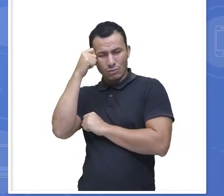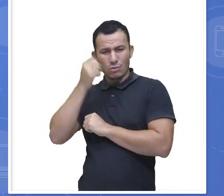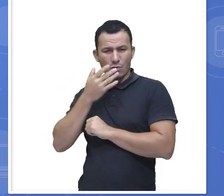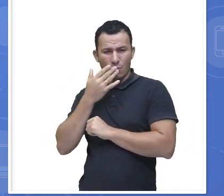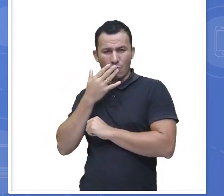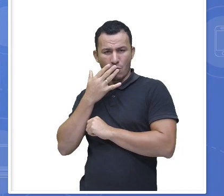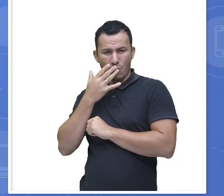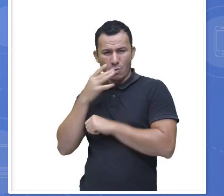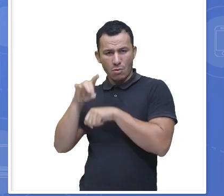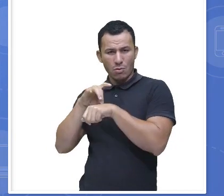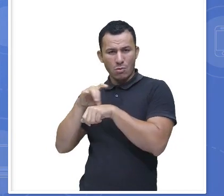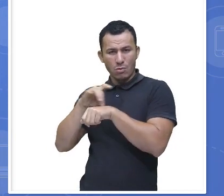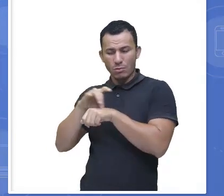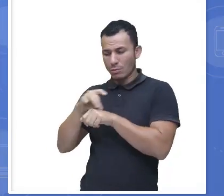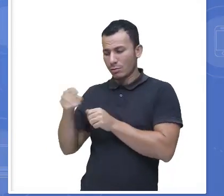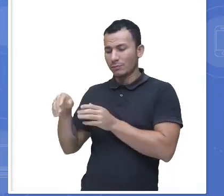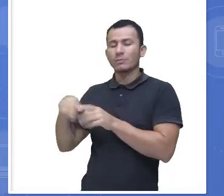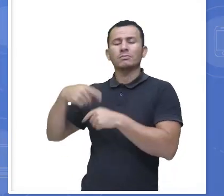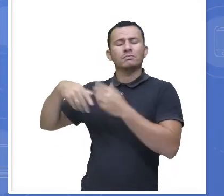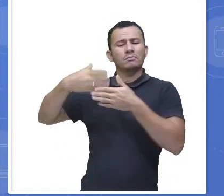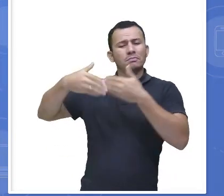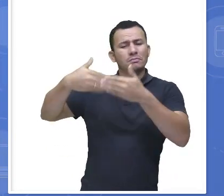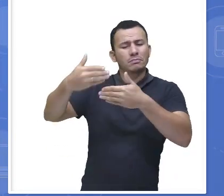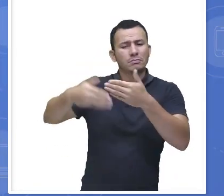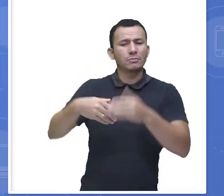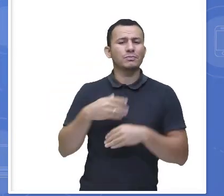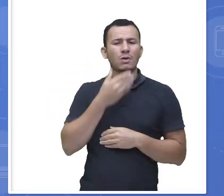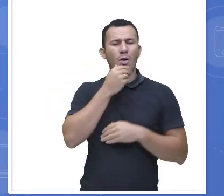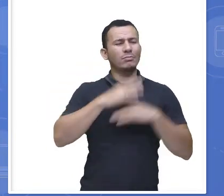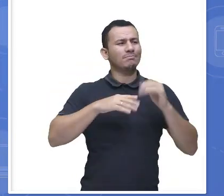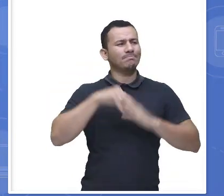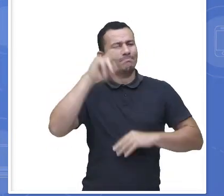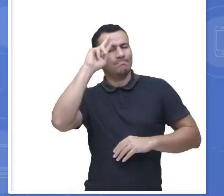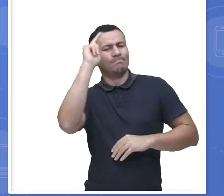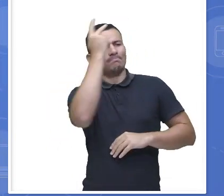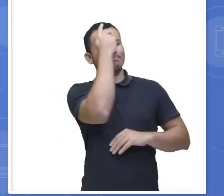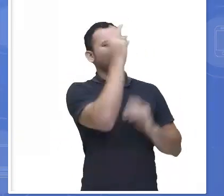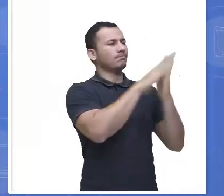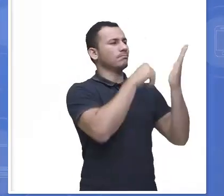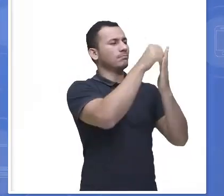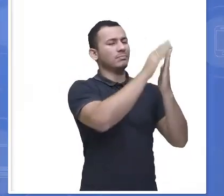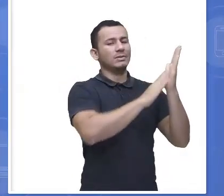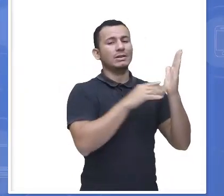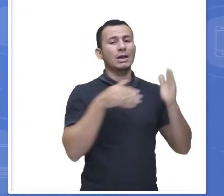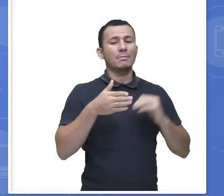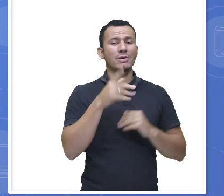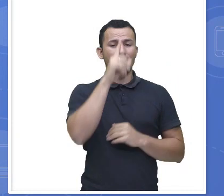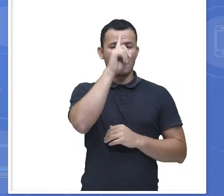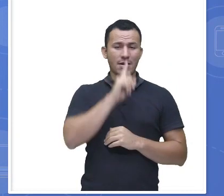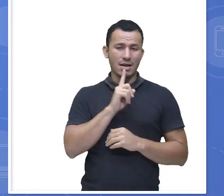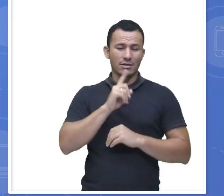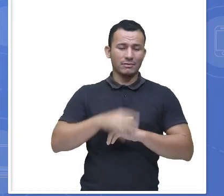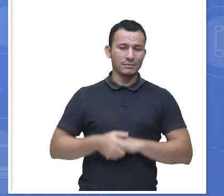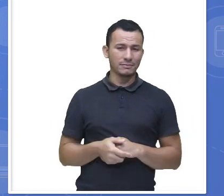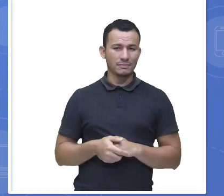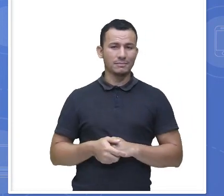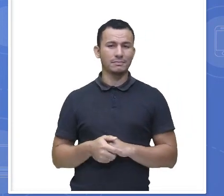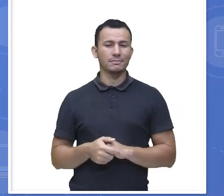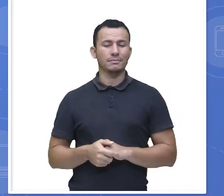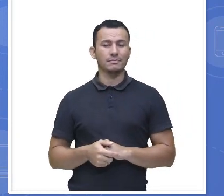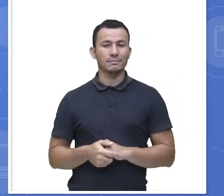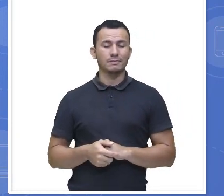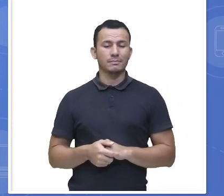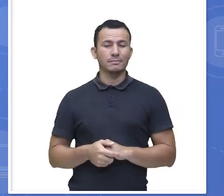depois, analisando toda a situação, o pintor resolveu pintar um peixe amarelo. Muito bem, vamos à questão.